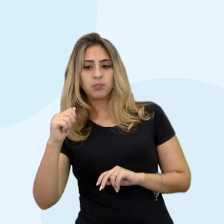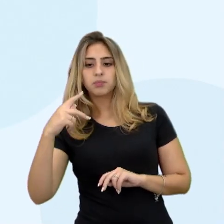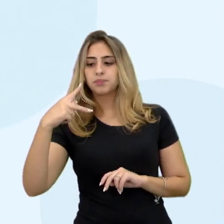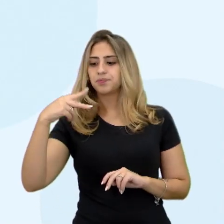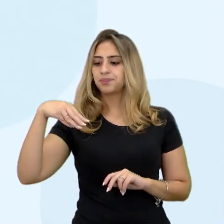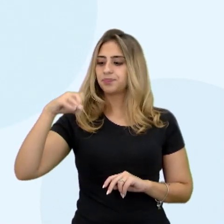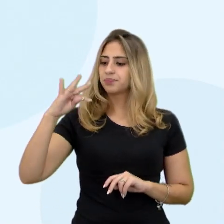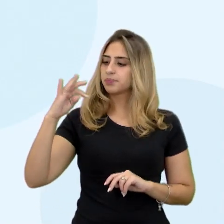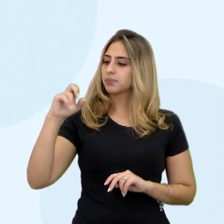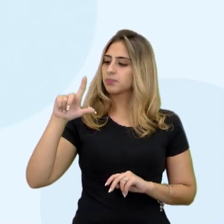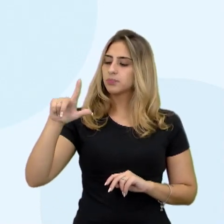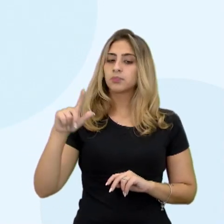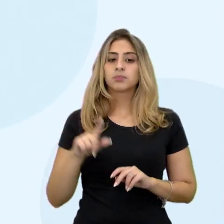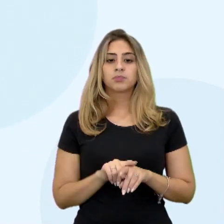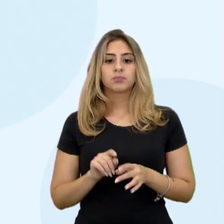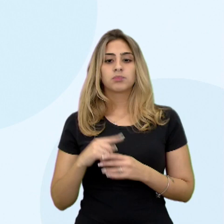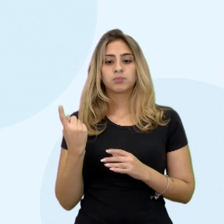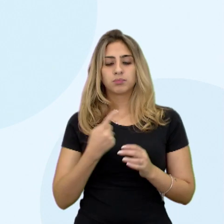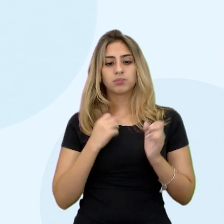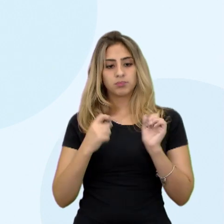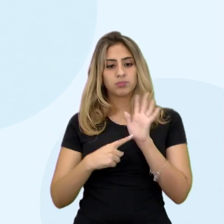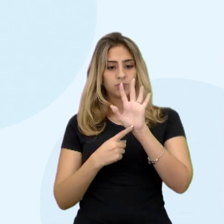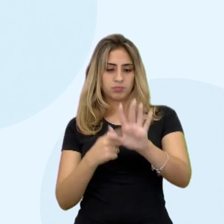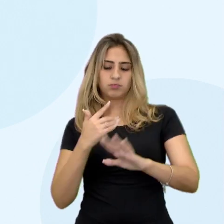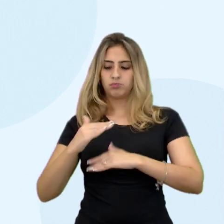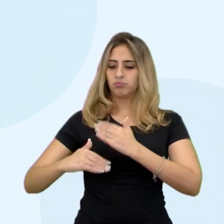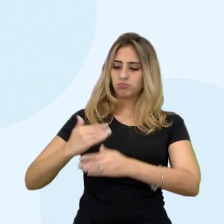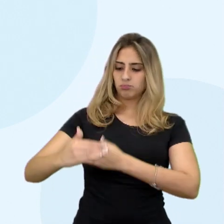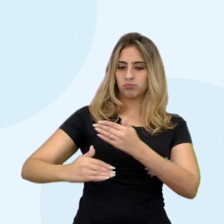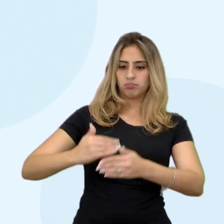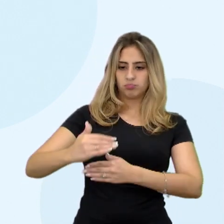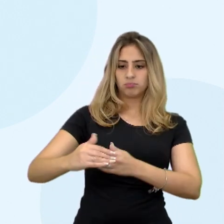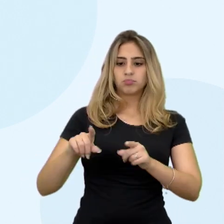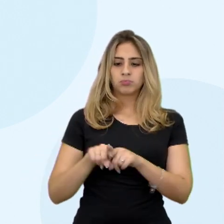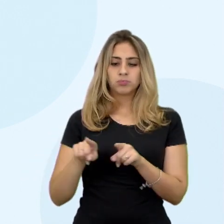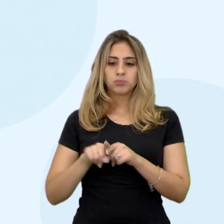pode... a gente vai mostrar isso mais para frente, mas